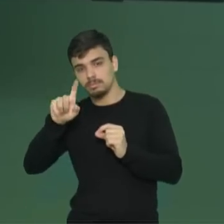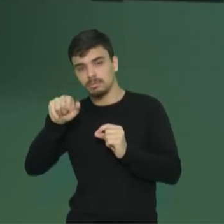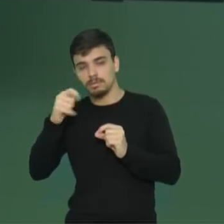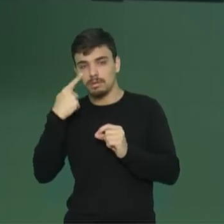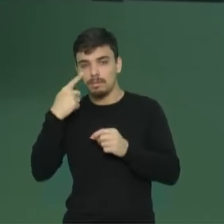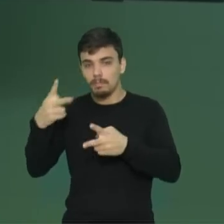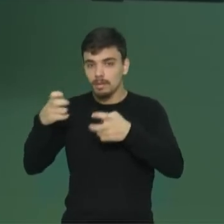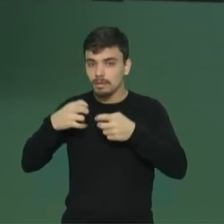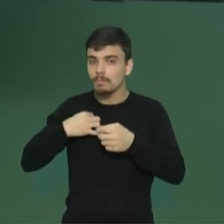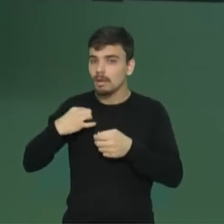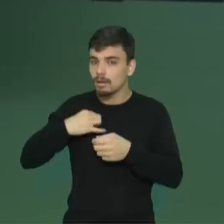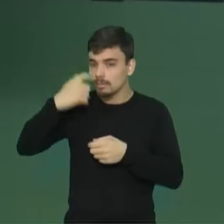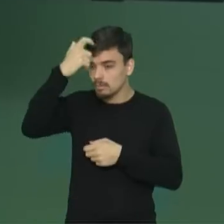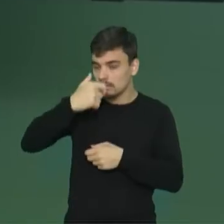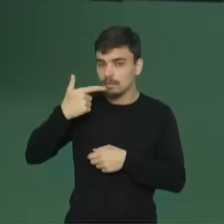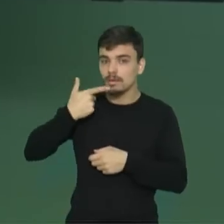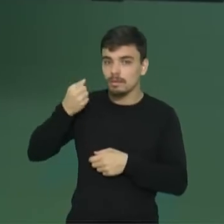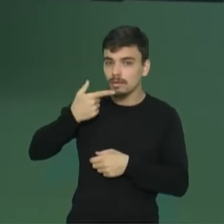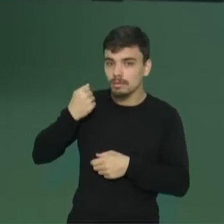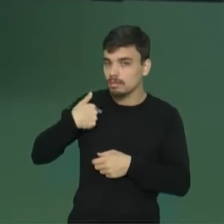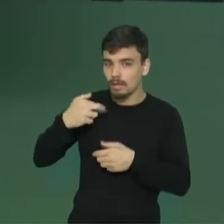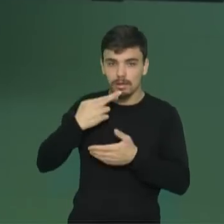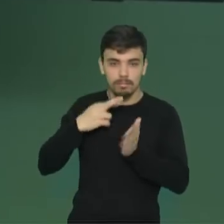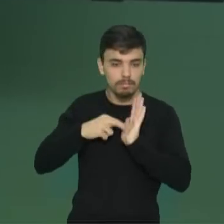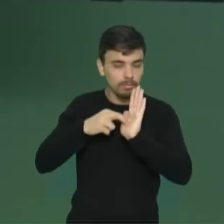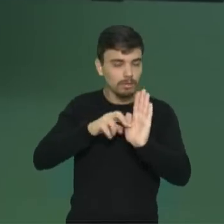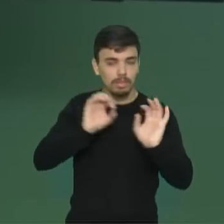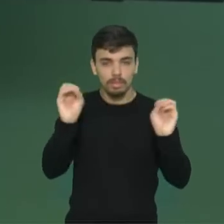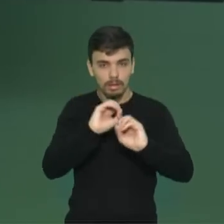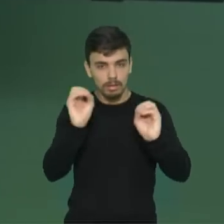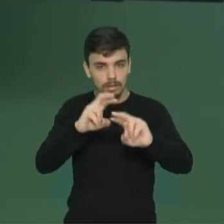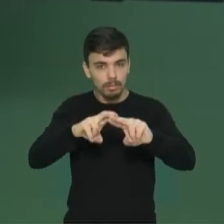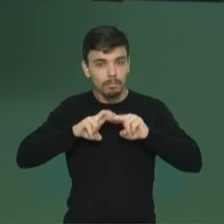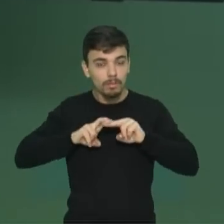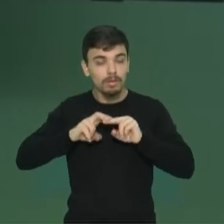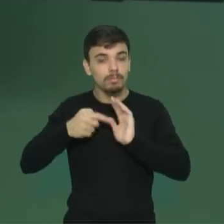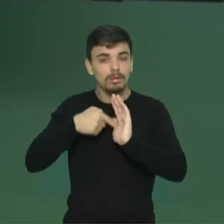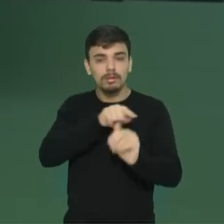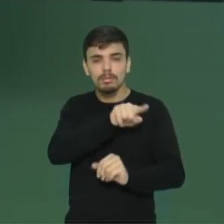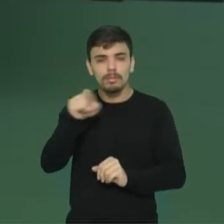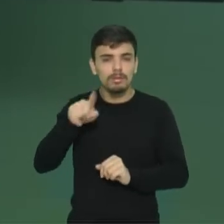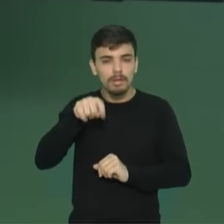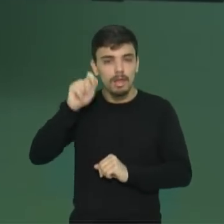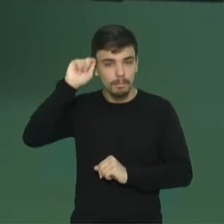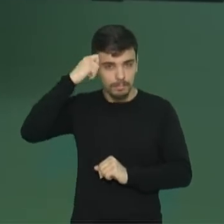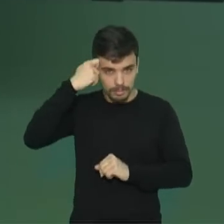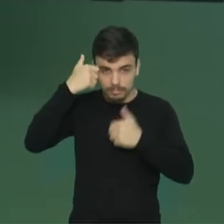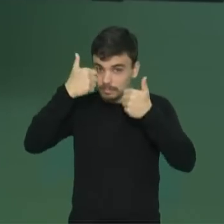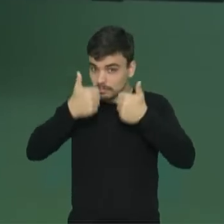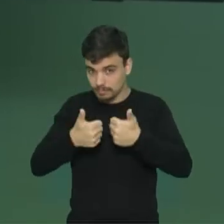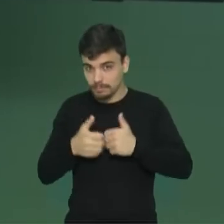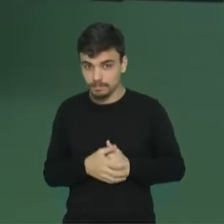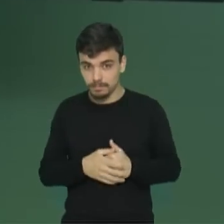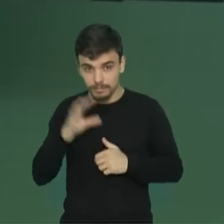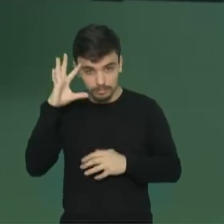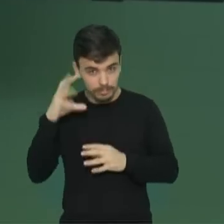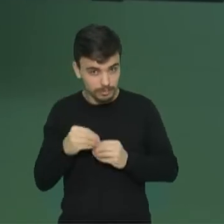Cadu, como a camiseta dele não está refletindo, por isso ela aparece para nós como preta.